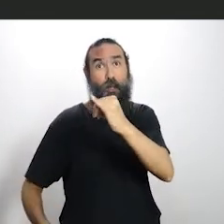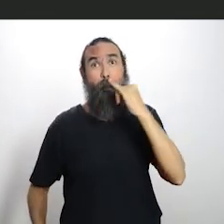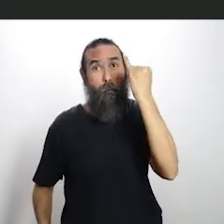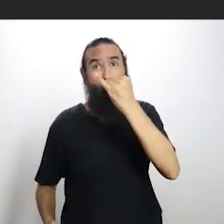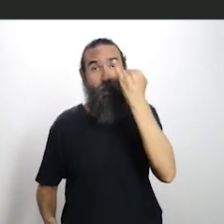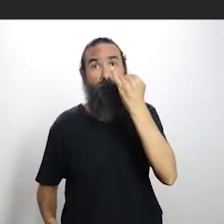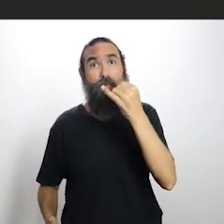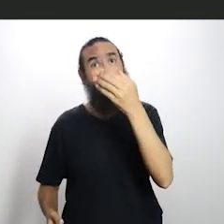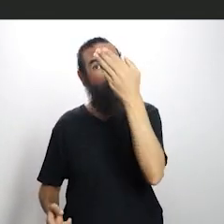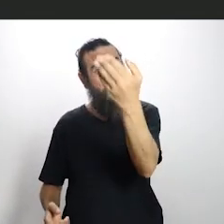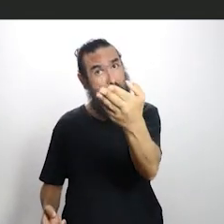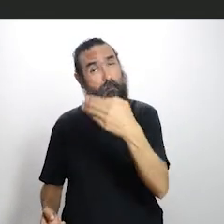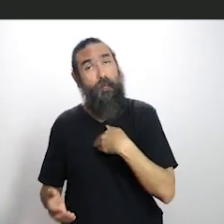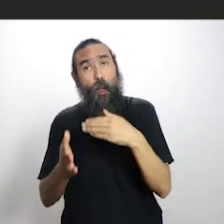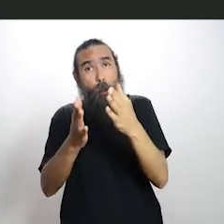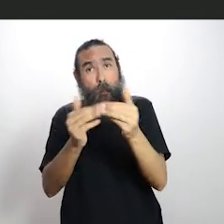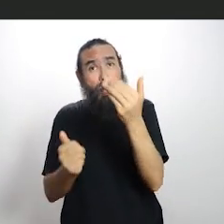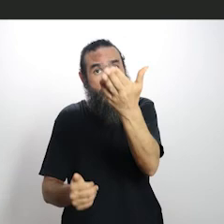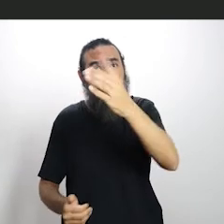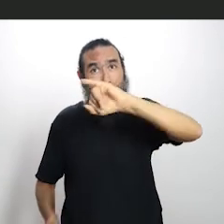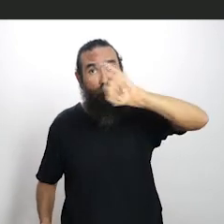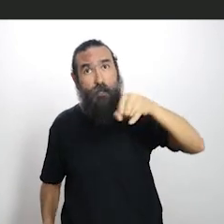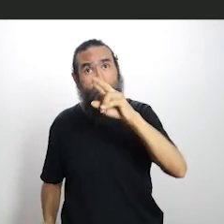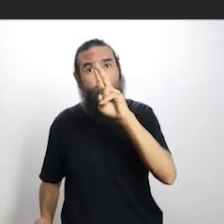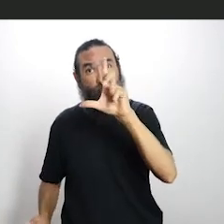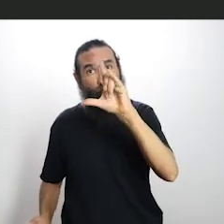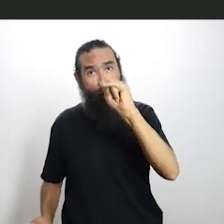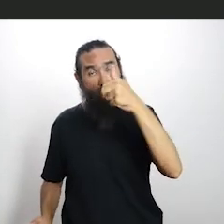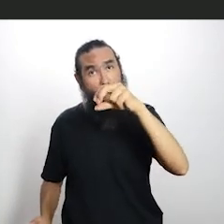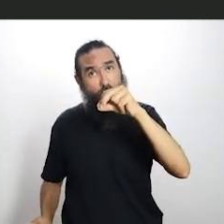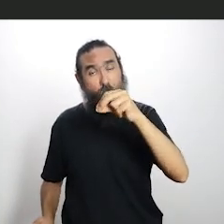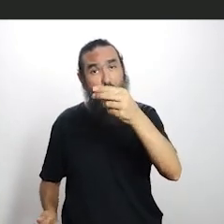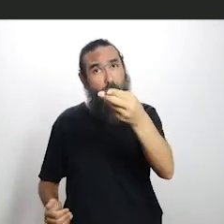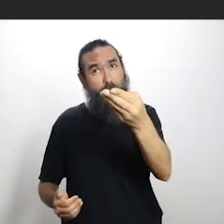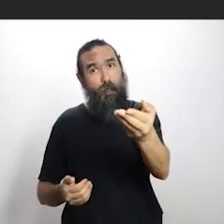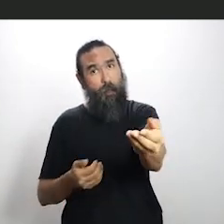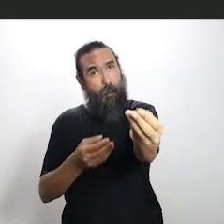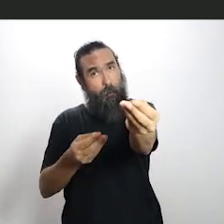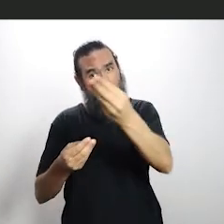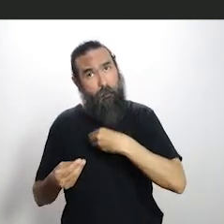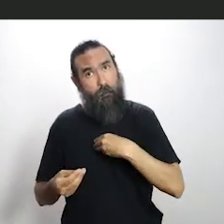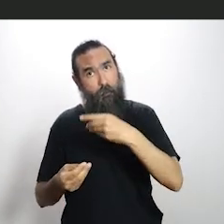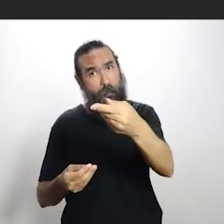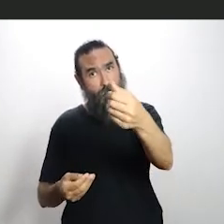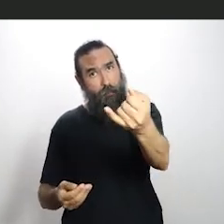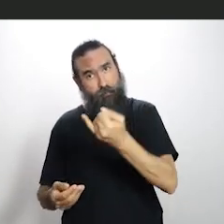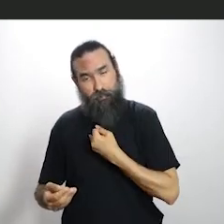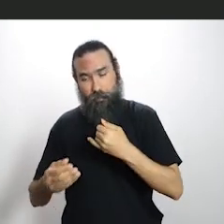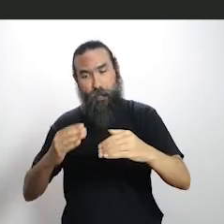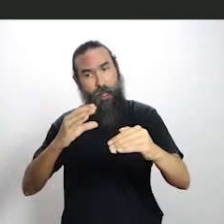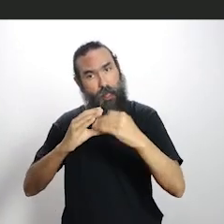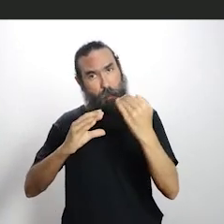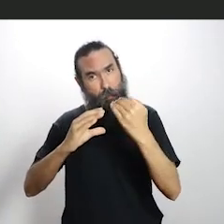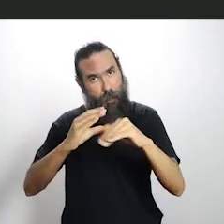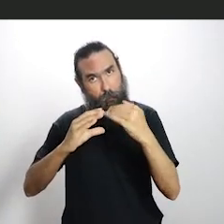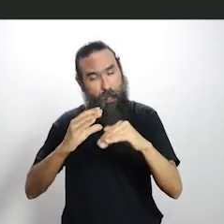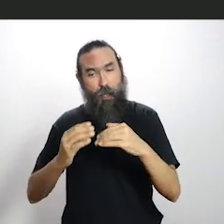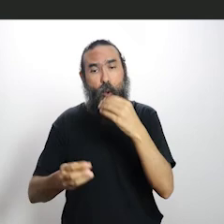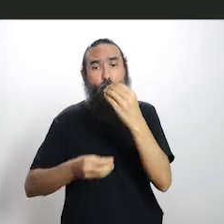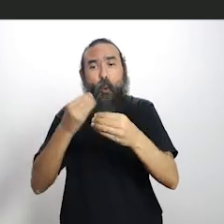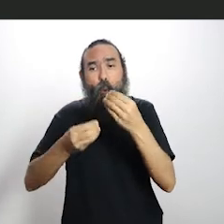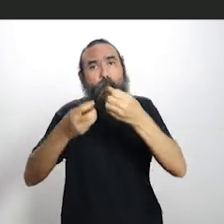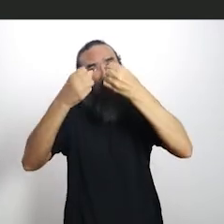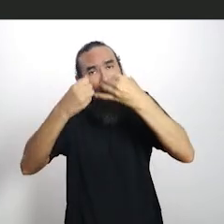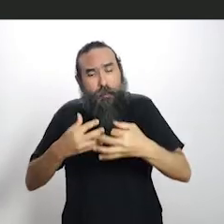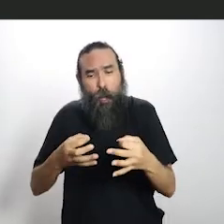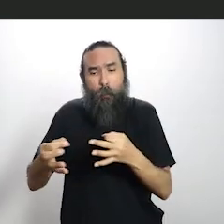empreendedorismo eu acredito muito que a gente pode ajudar como acho que foi falado na compra